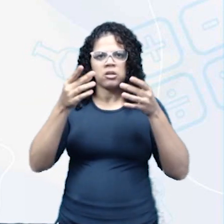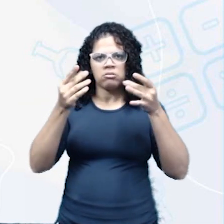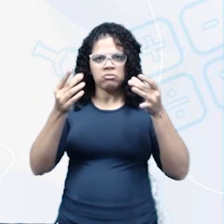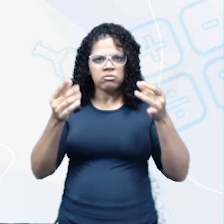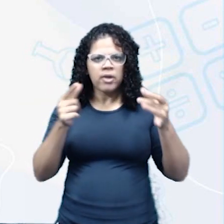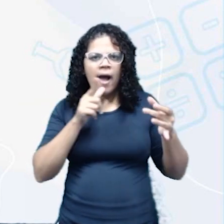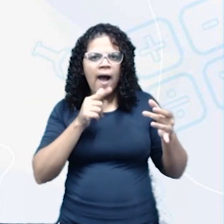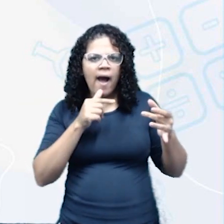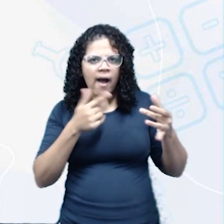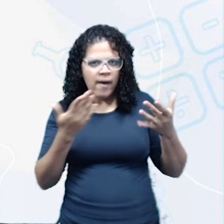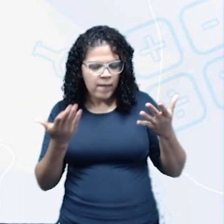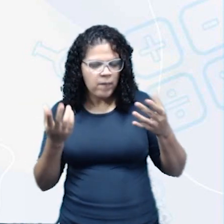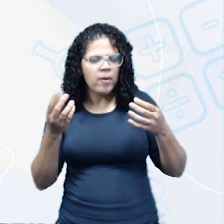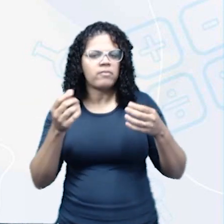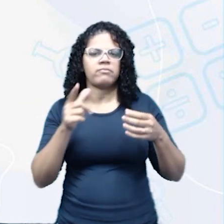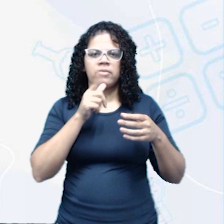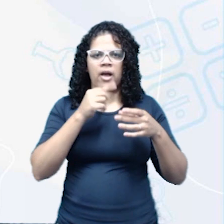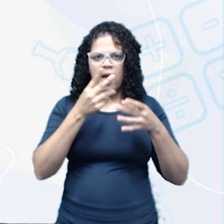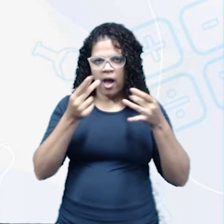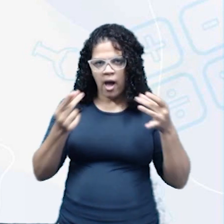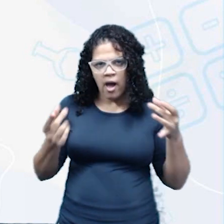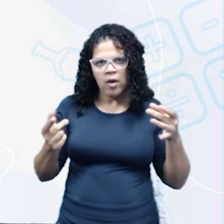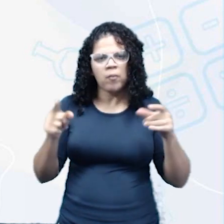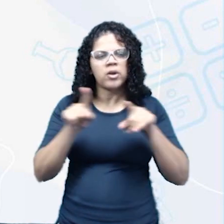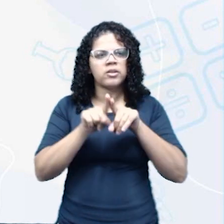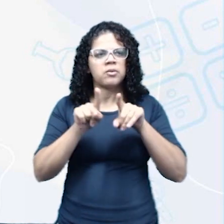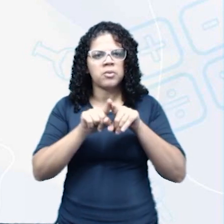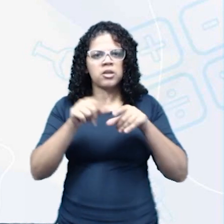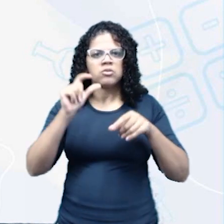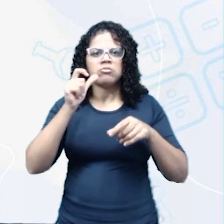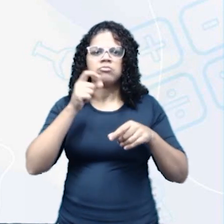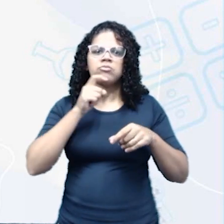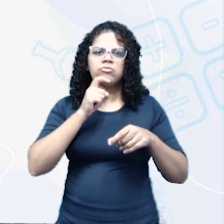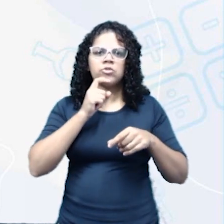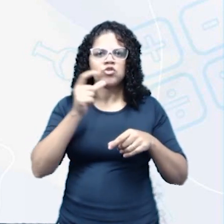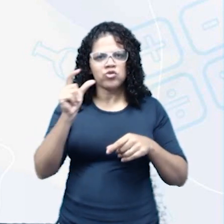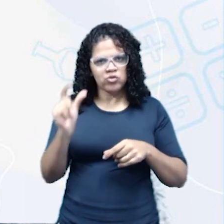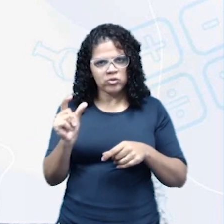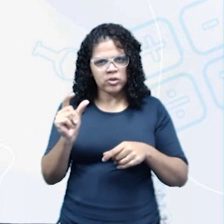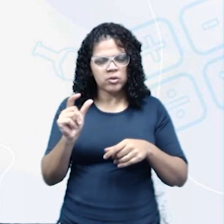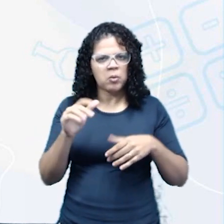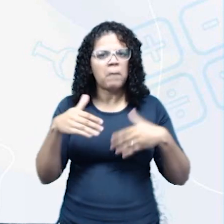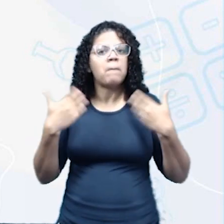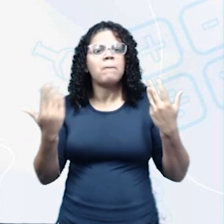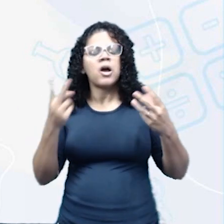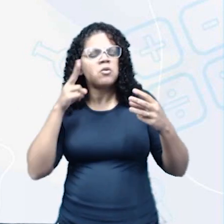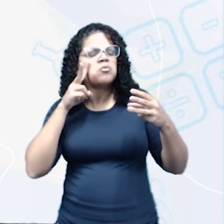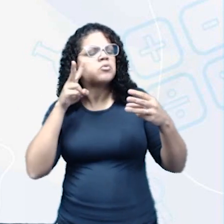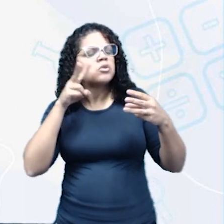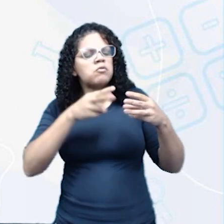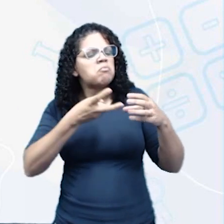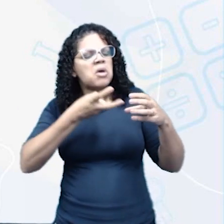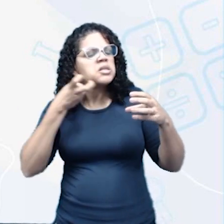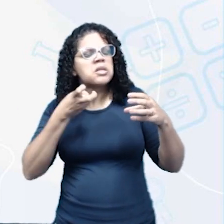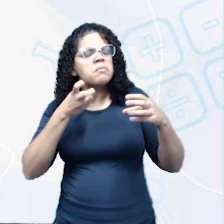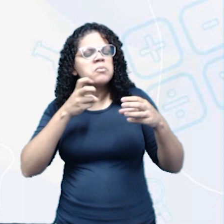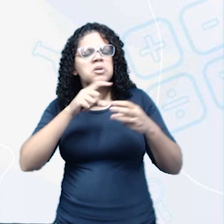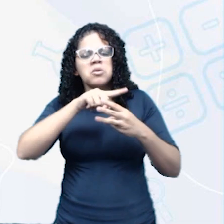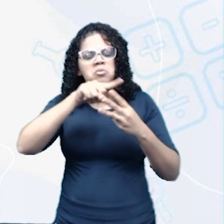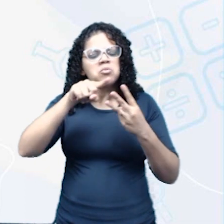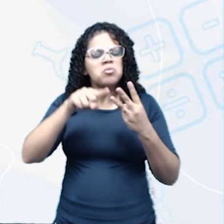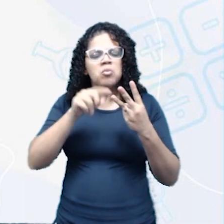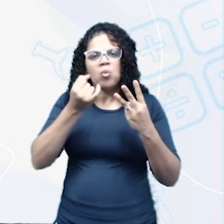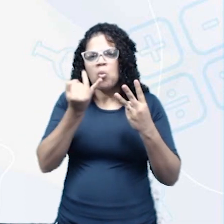copo tem água com gelo. Mas quantos estados físicos da matéria você consegue ver aí